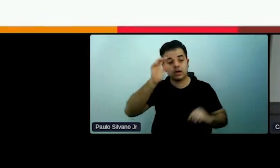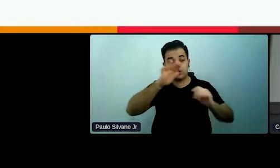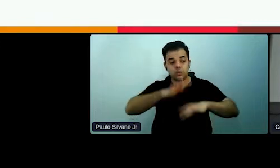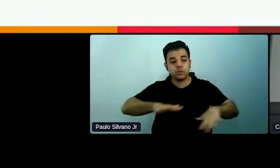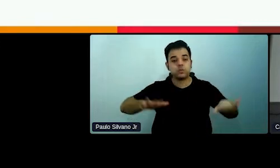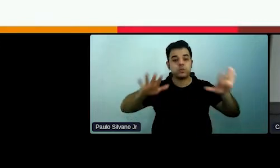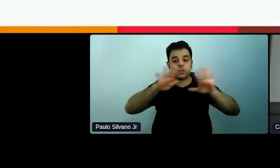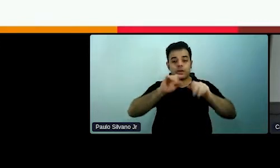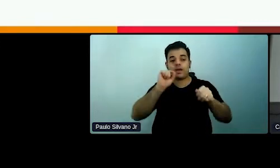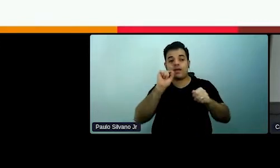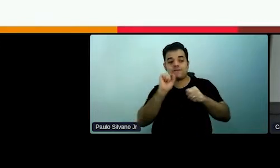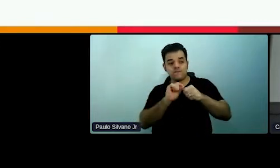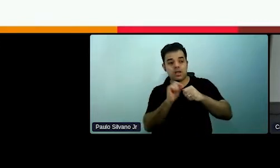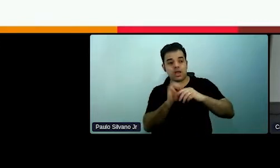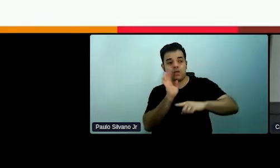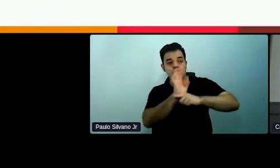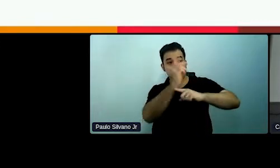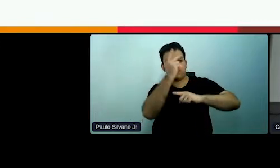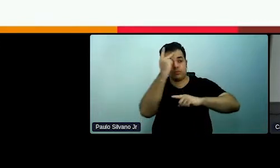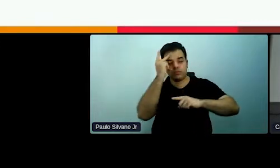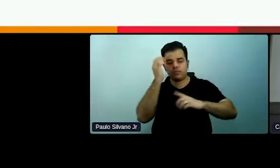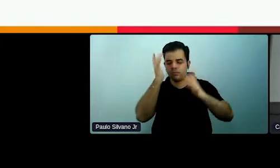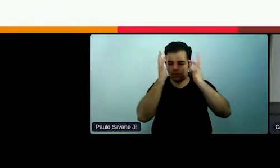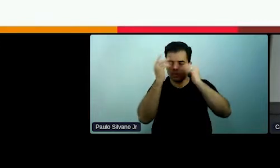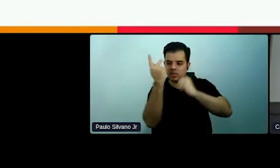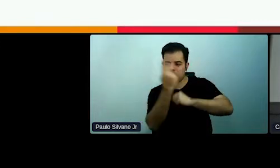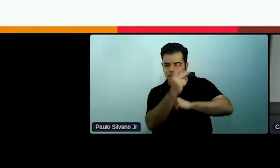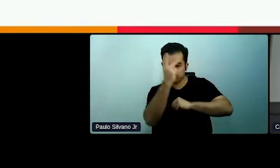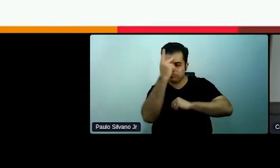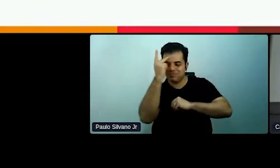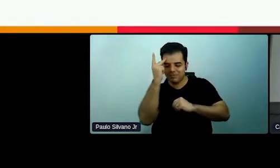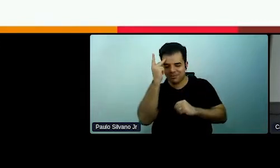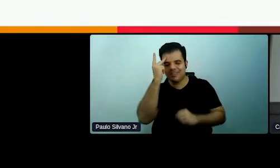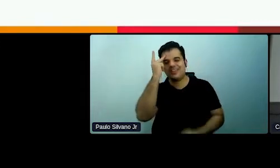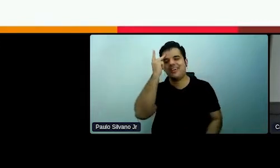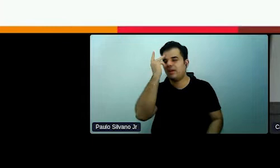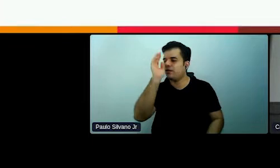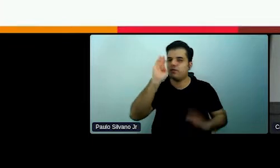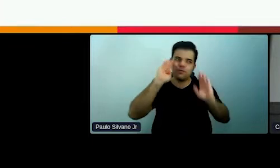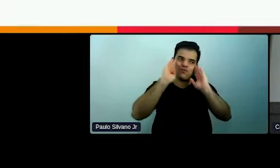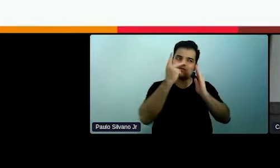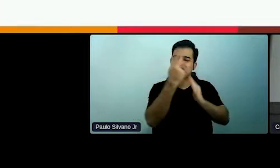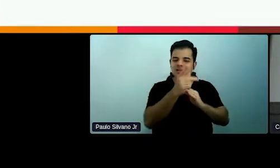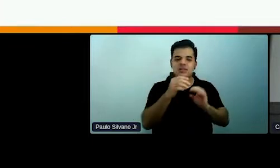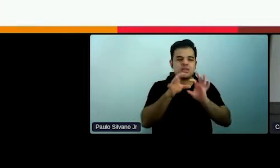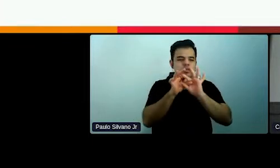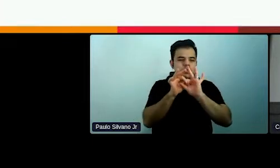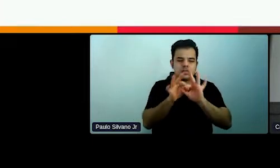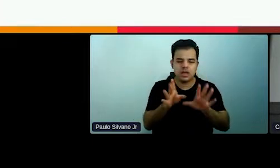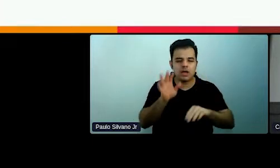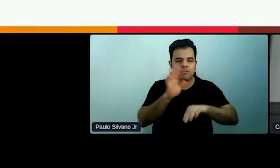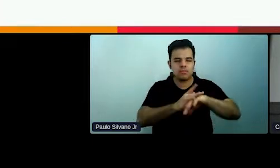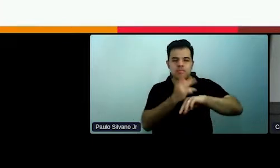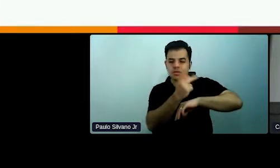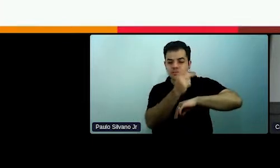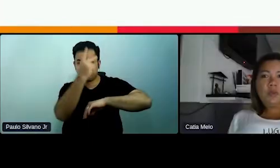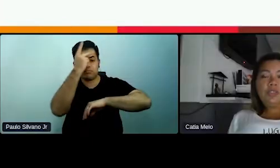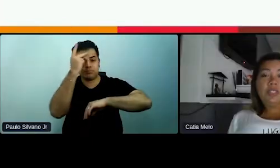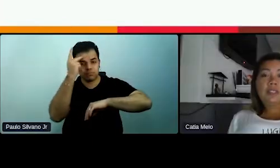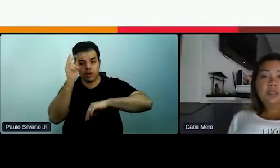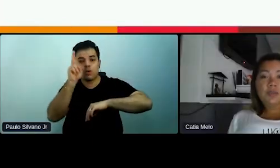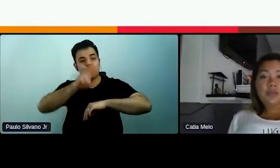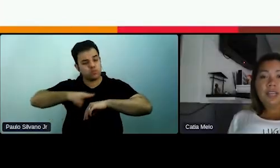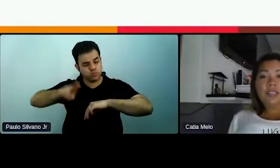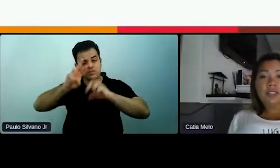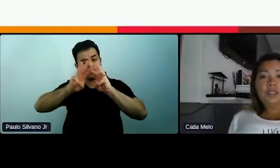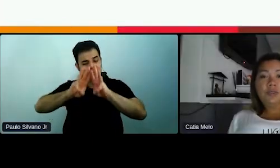fazer para pessoas e pensar em pessoas, né? É permitir oferecer a possibilidade daquela pessoa